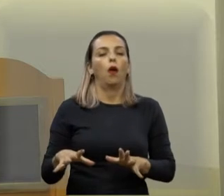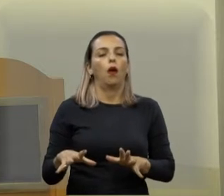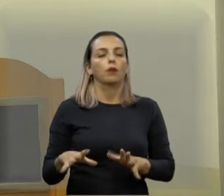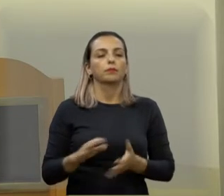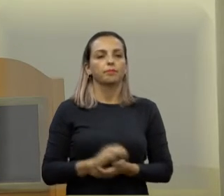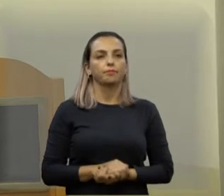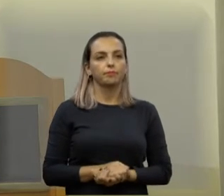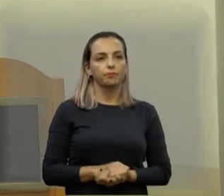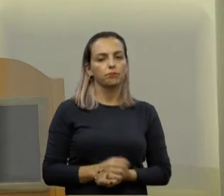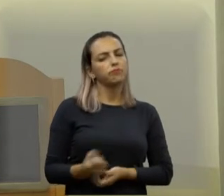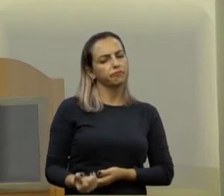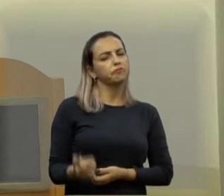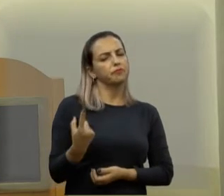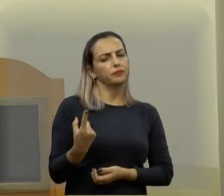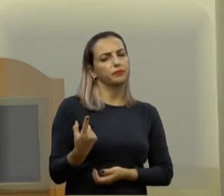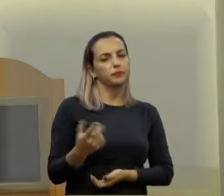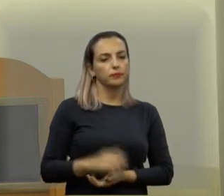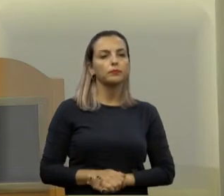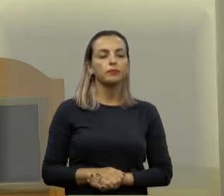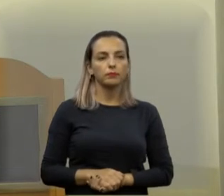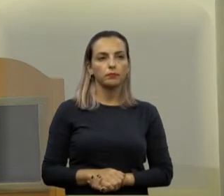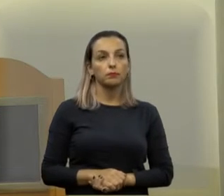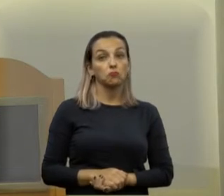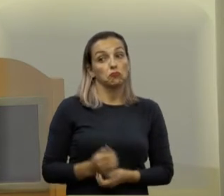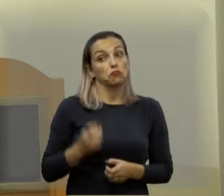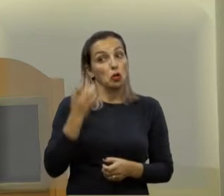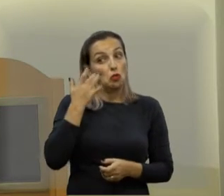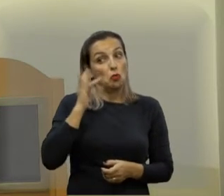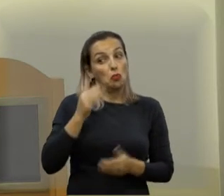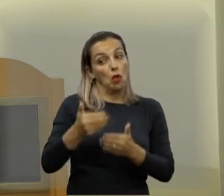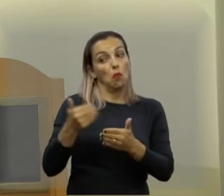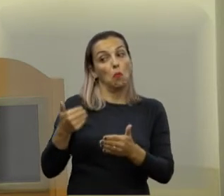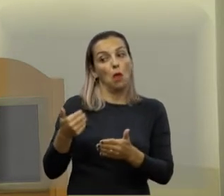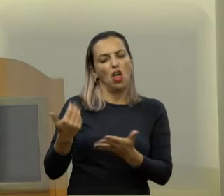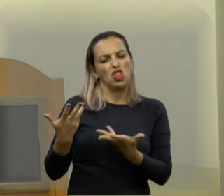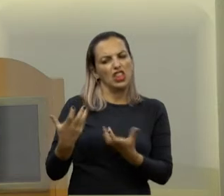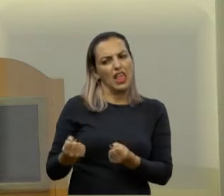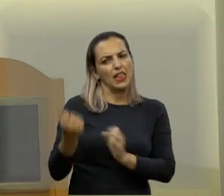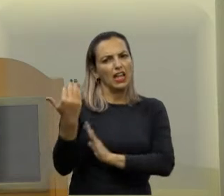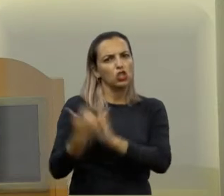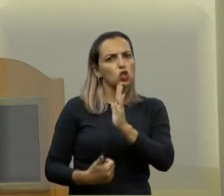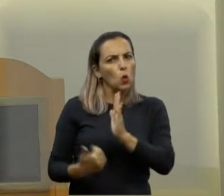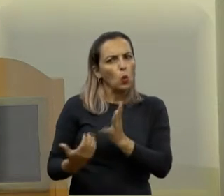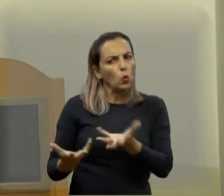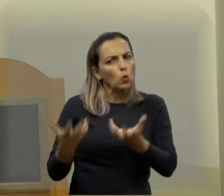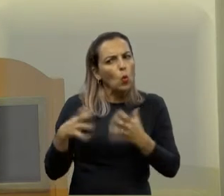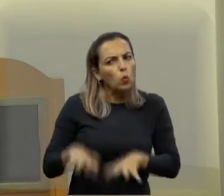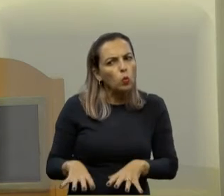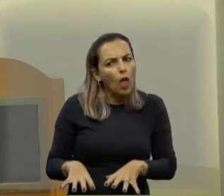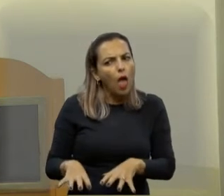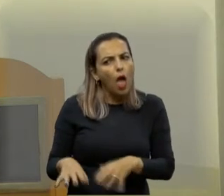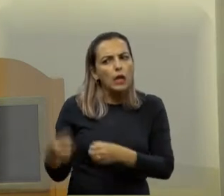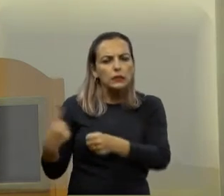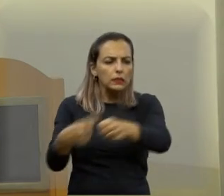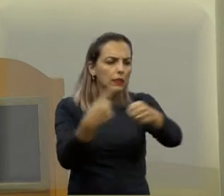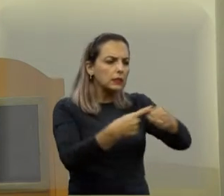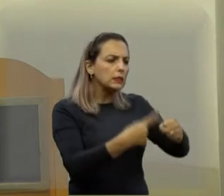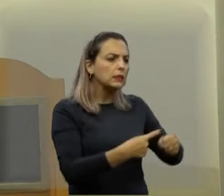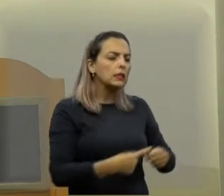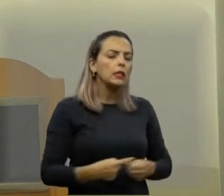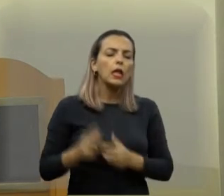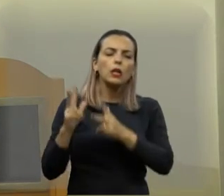é de se estranhar que que tem por trás disso não assentar descontos sendo que outras cidades similares